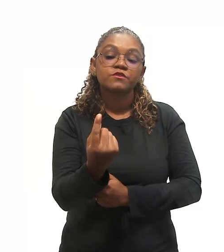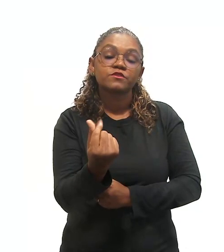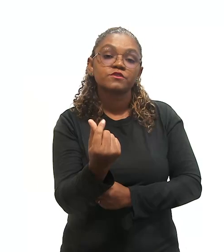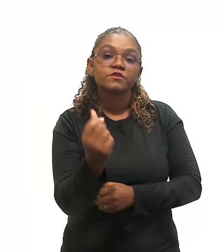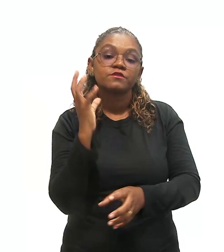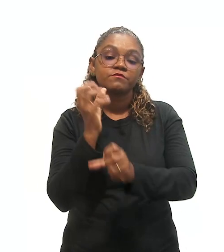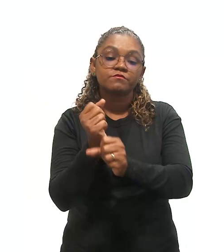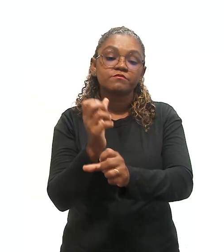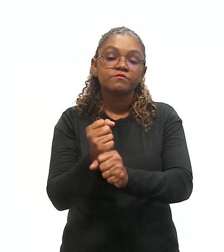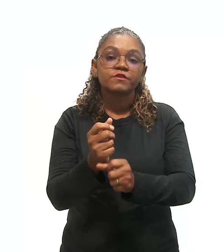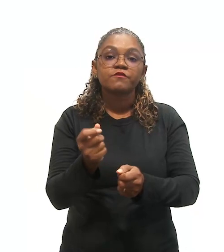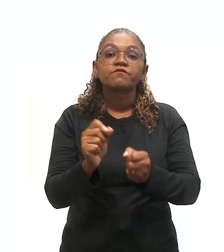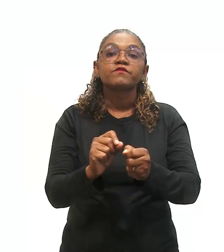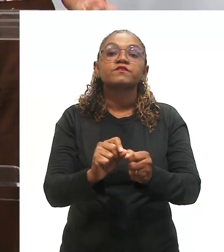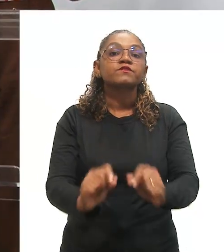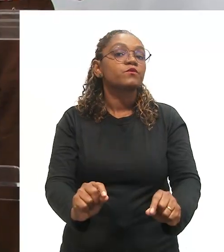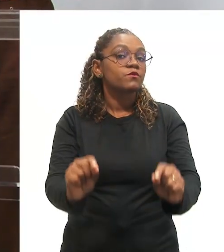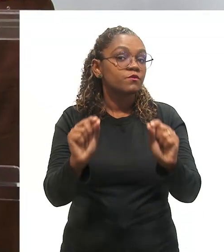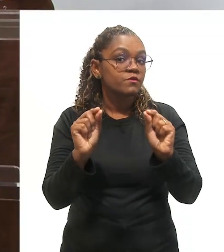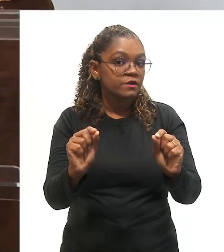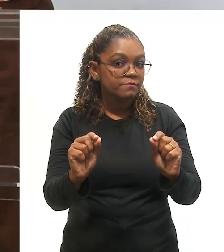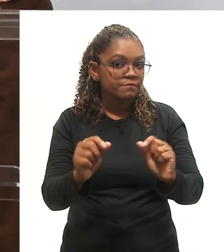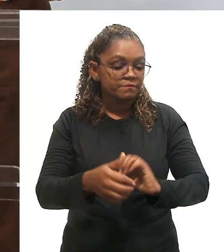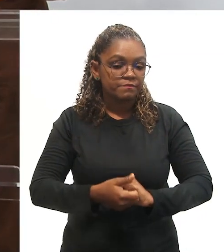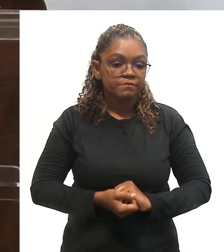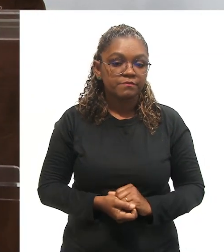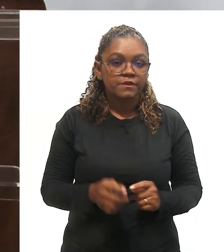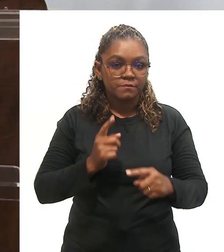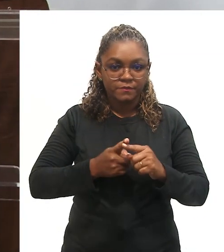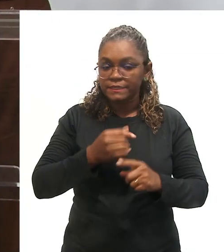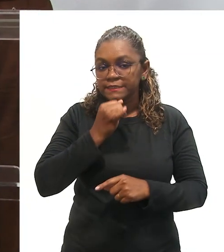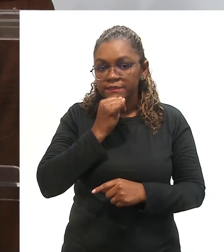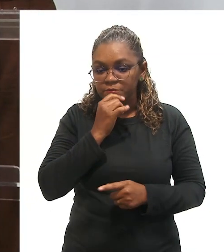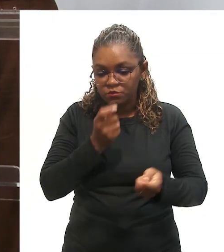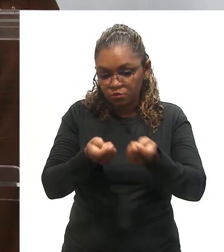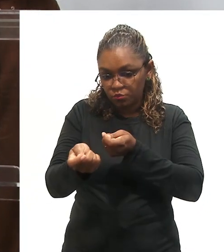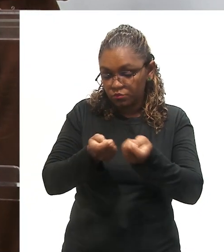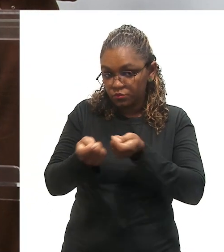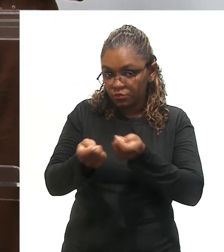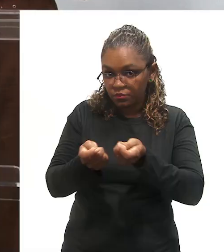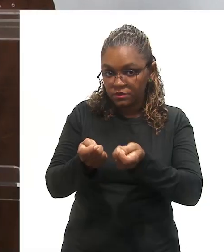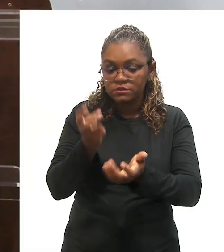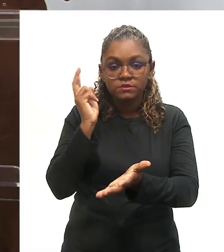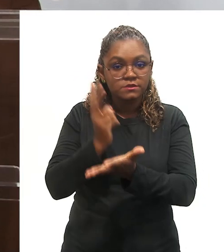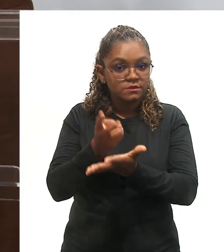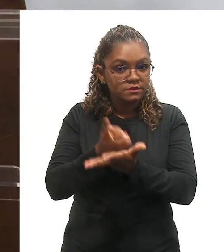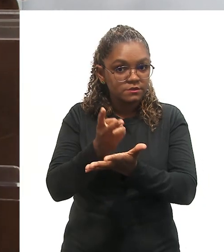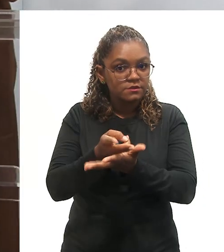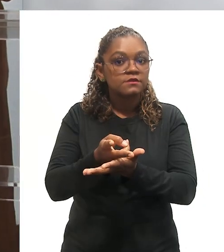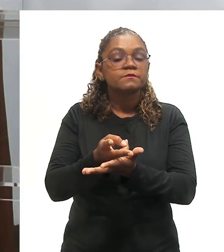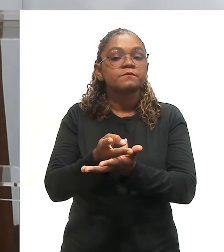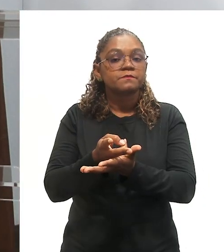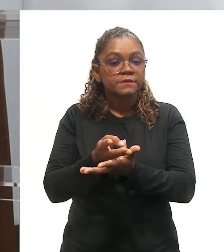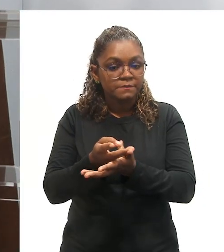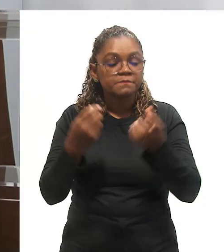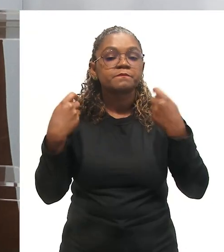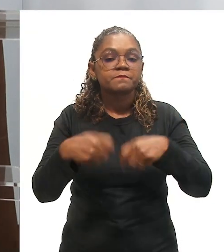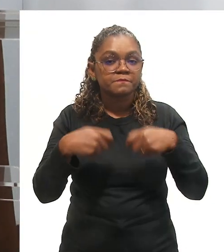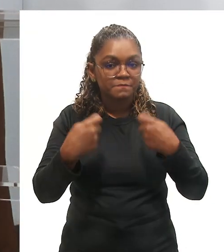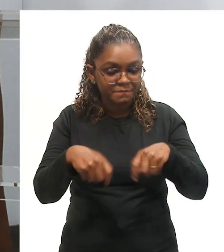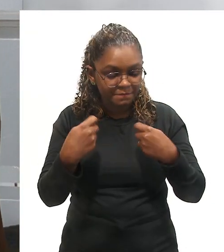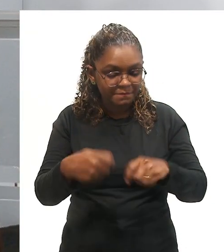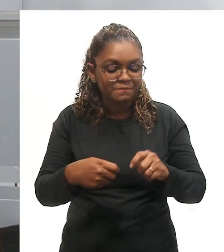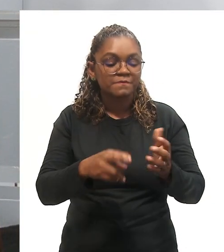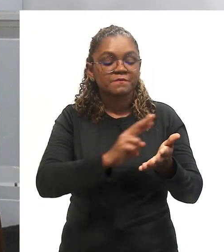orçamentária. Ou seja, para que haja aquele controle eficaz, vocês sempre têm que estar fazendo